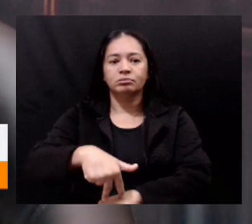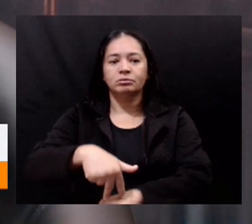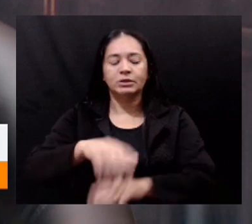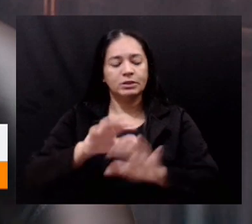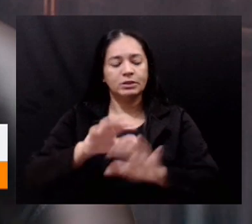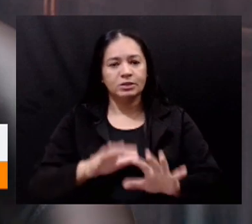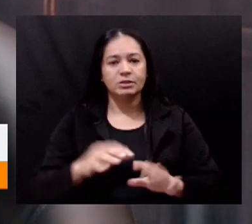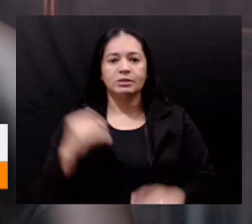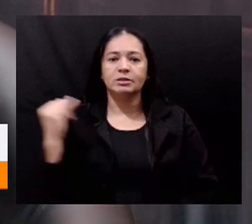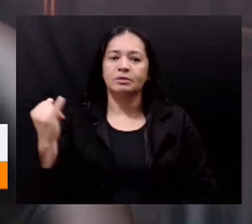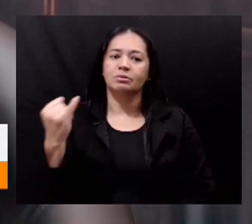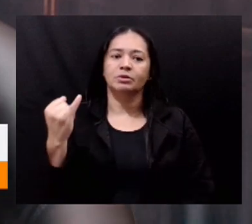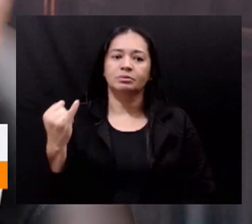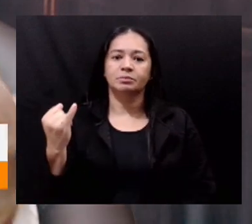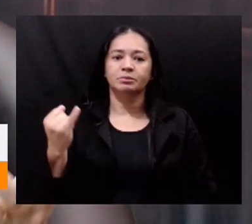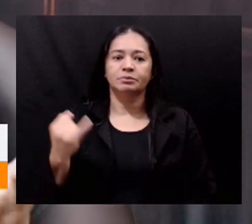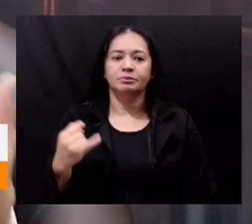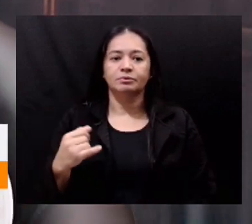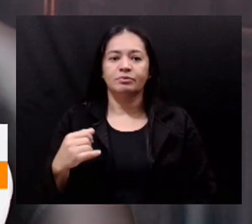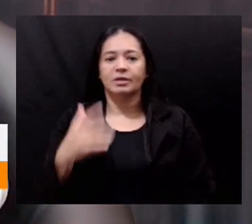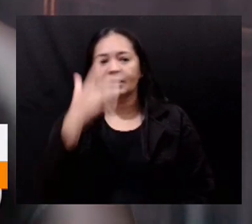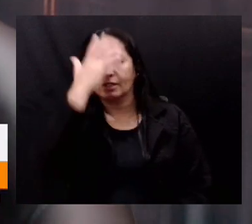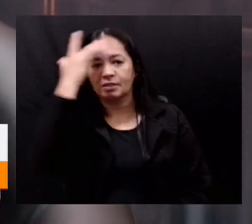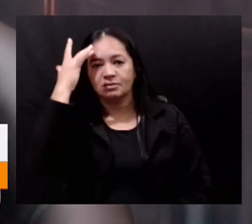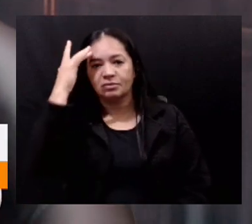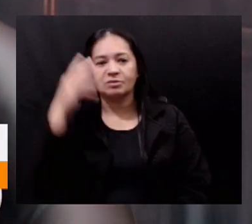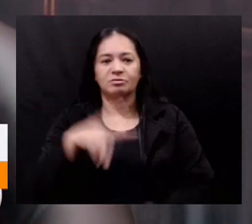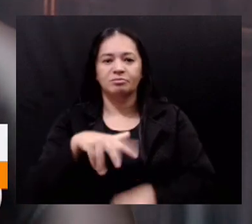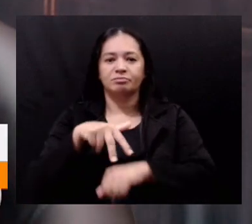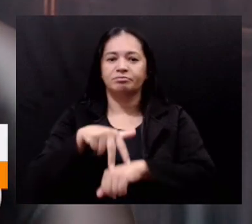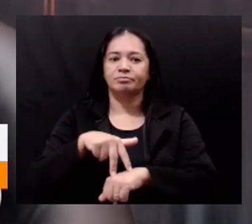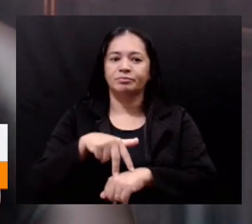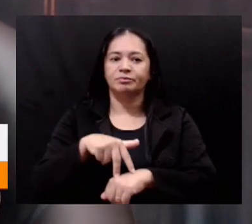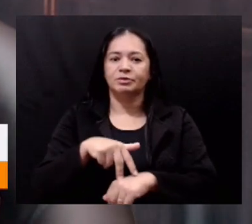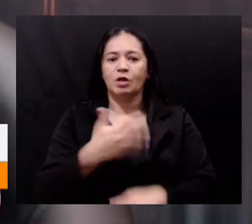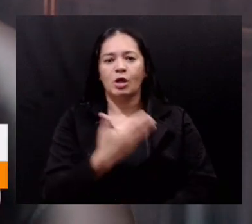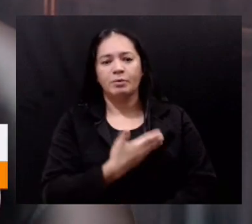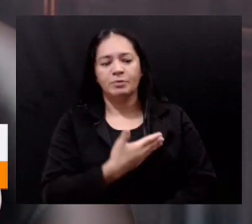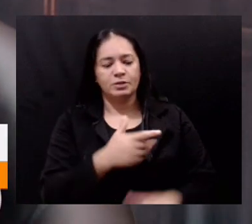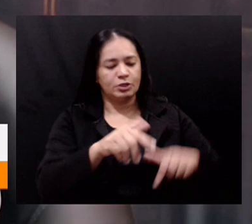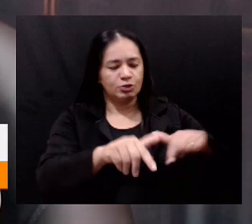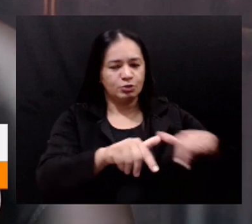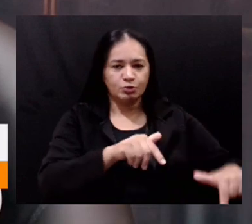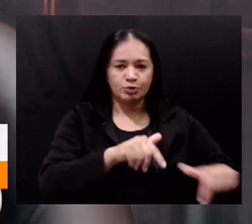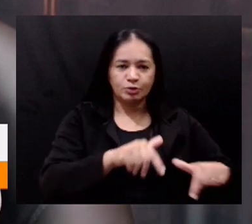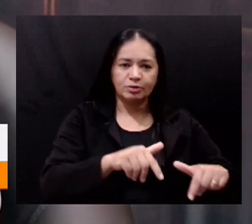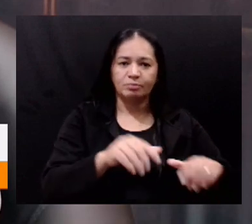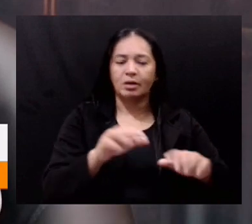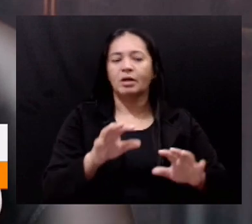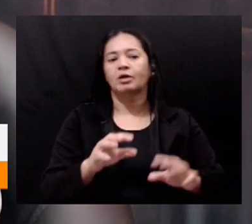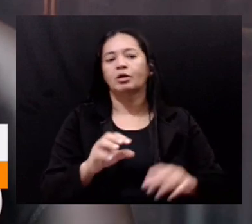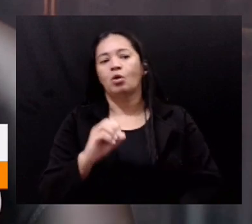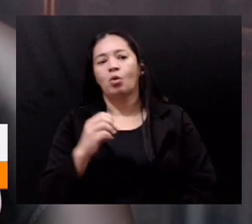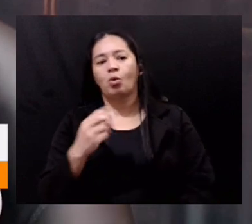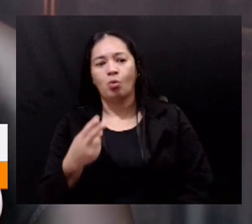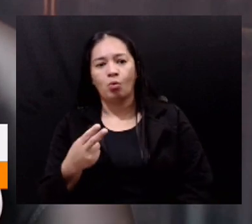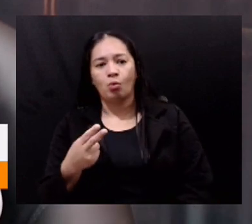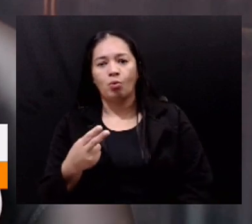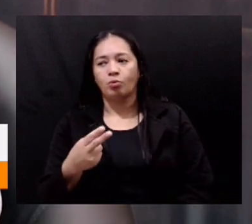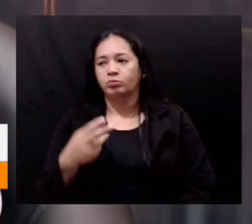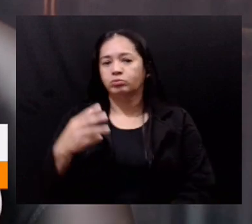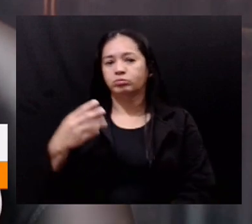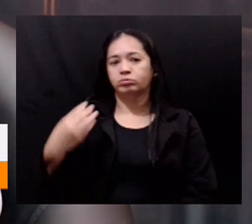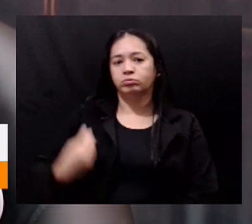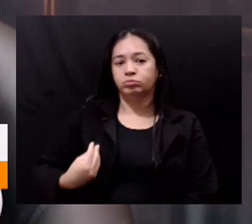e para a pessoa se posicionar, seja com amizades no ambiente organizacional, né, pessoal, a pessoa